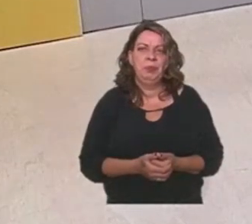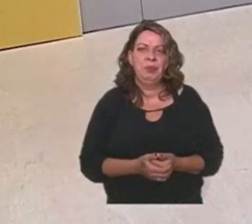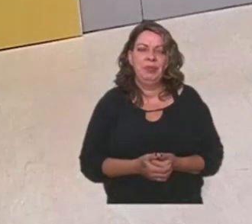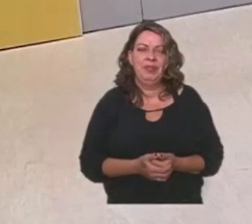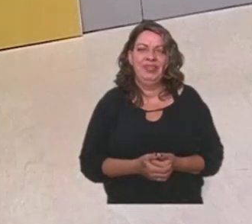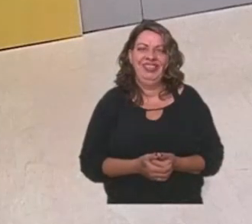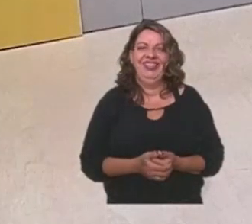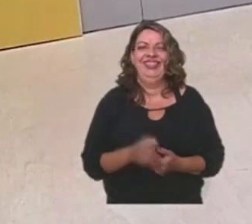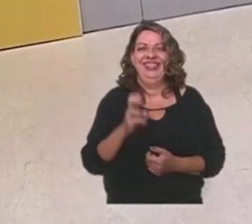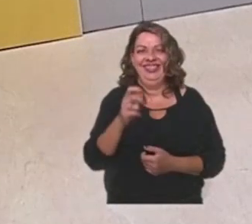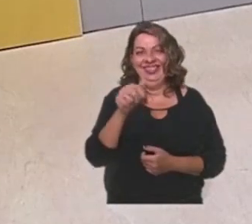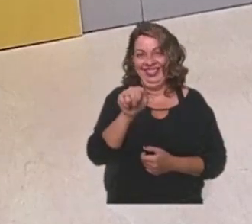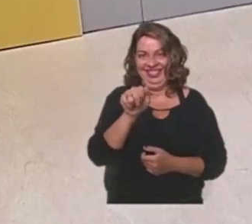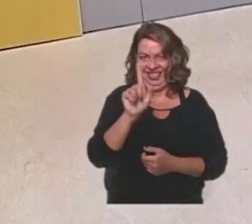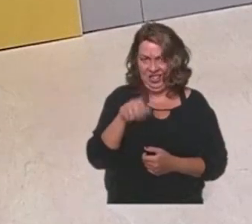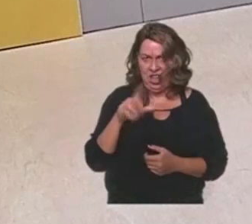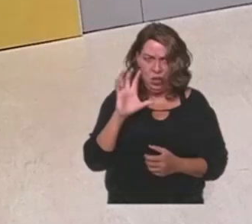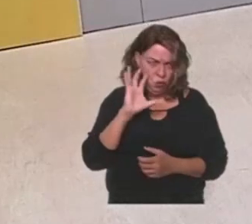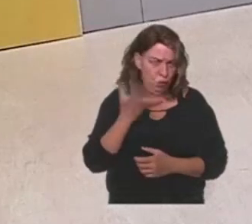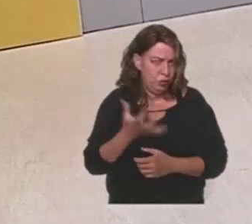número